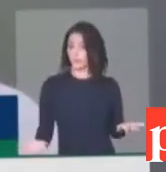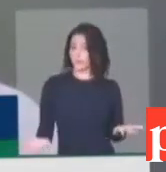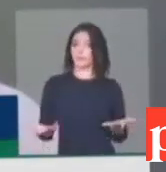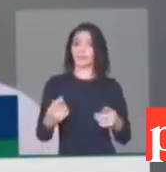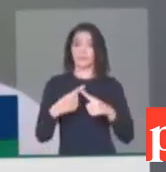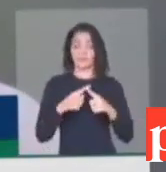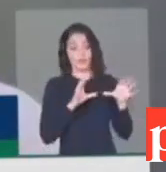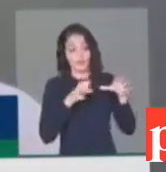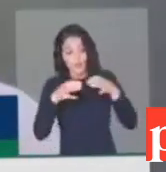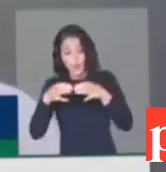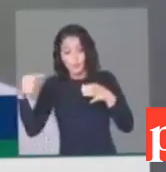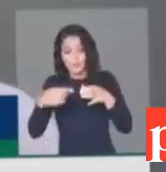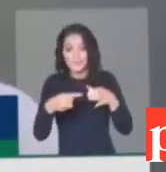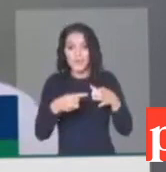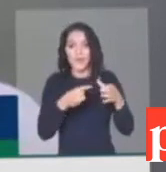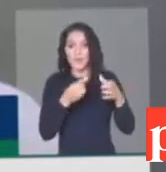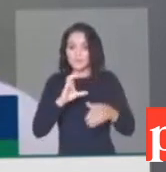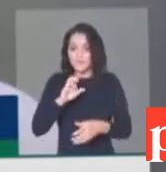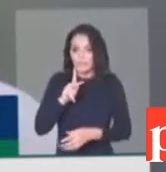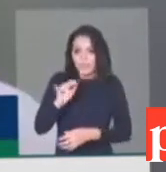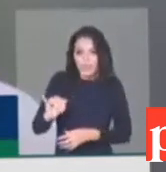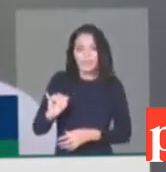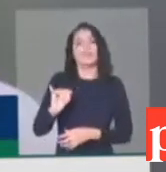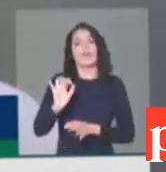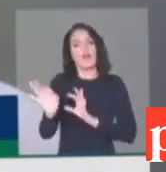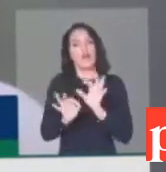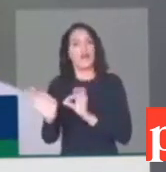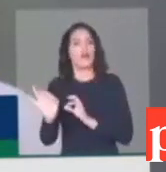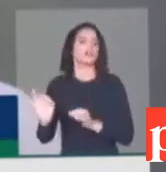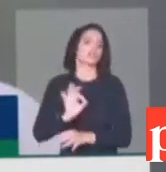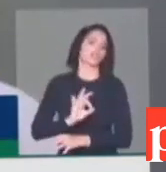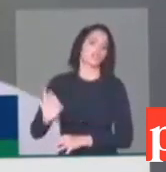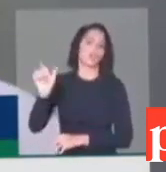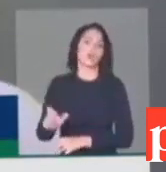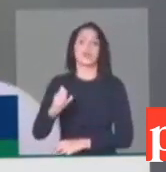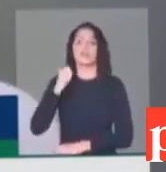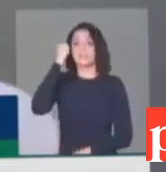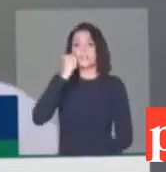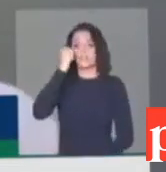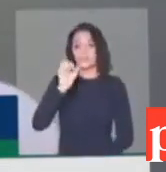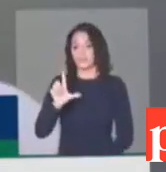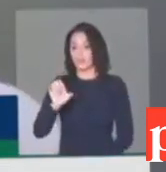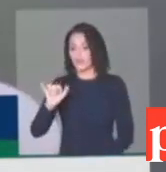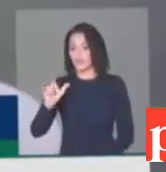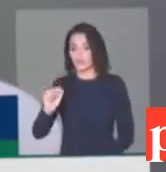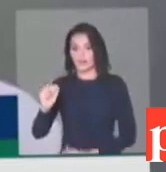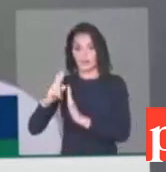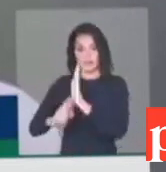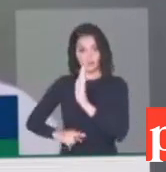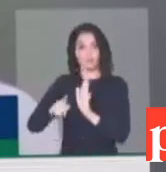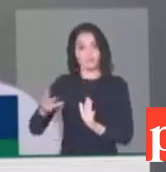Comissão Extraordinária, e que está lá com a relatora sendo a senadora Leila. E eu parabenizo